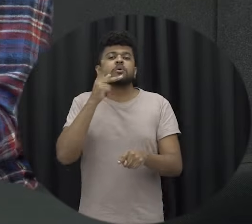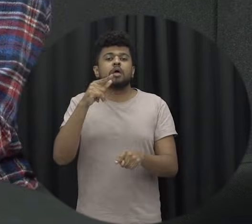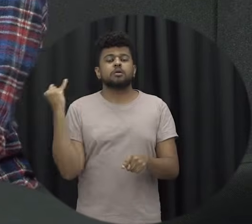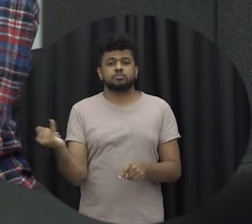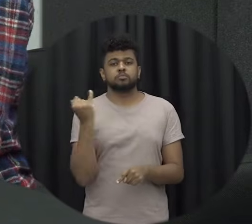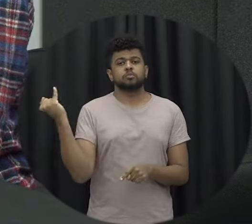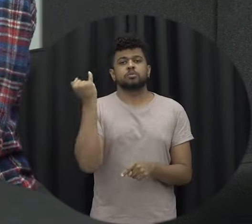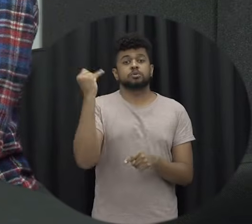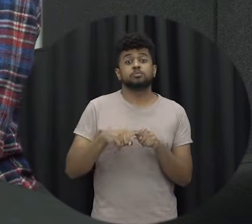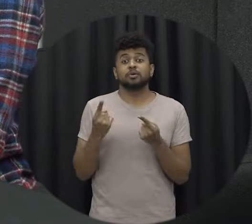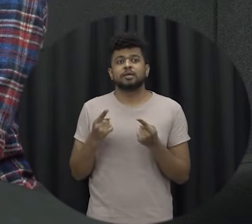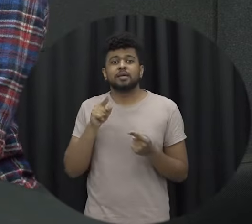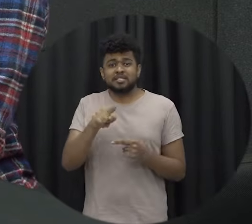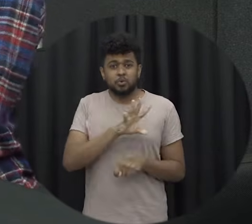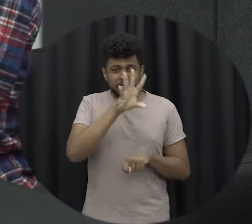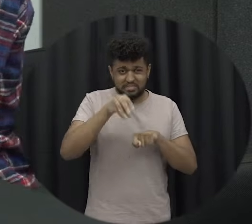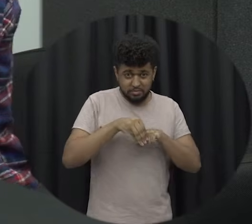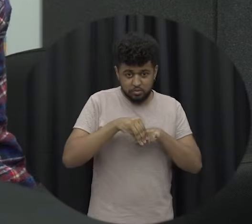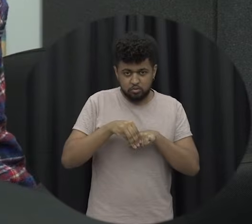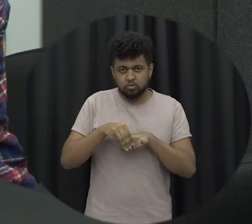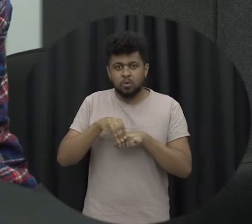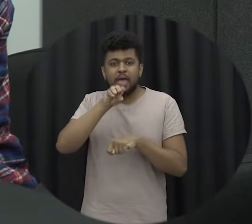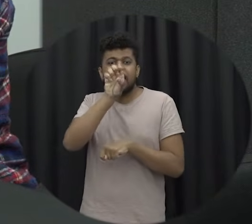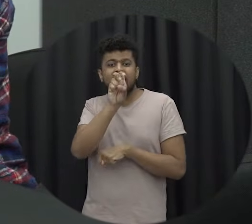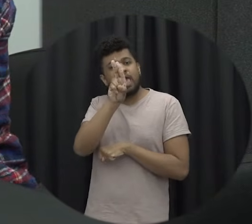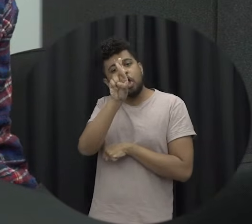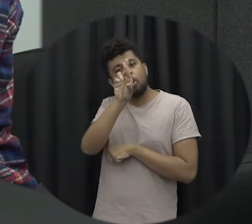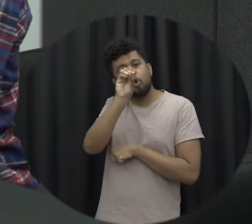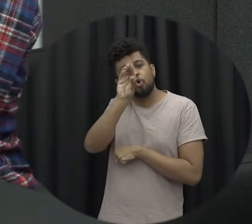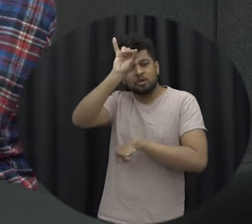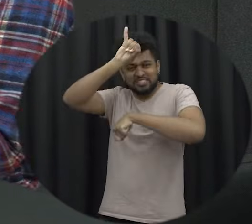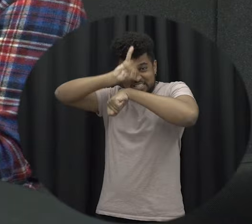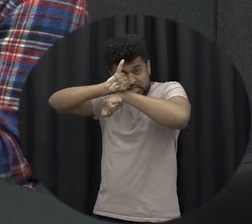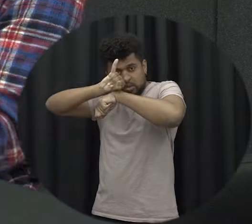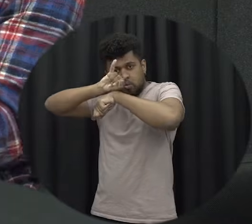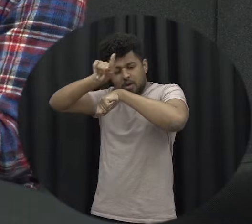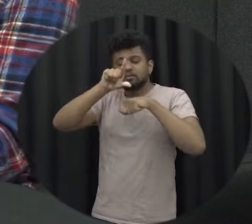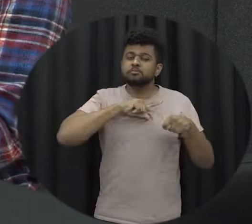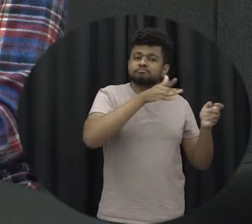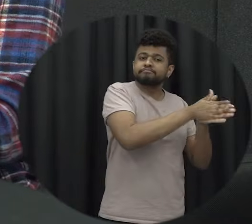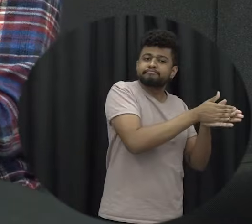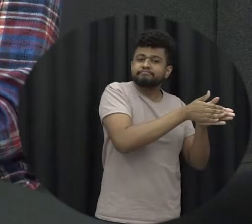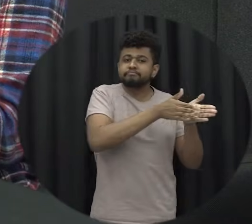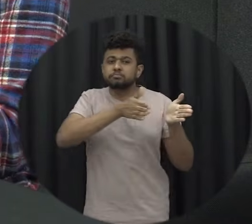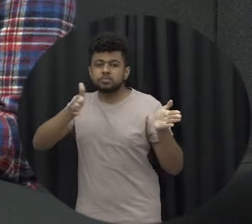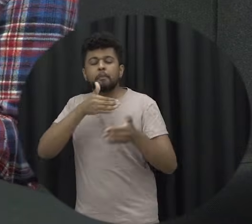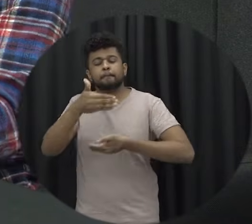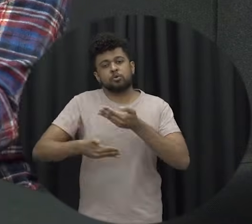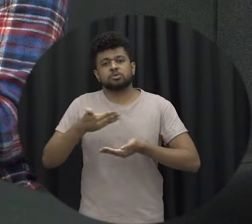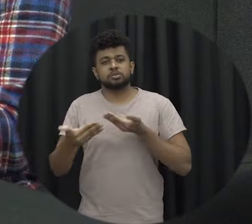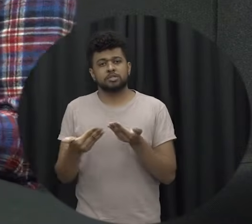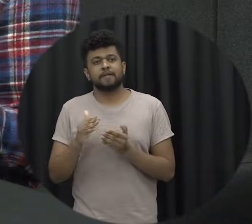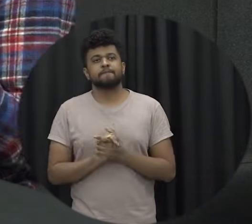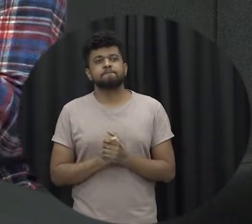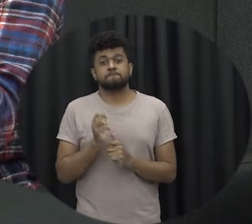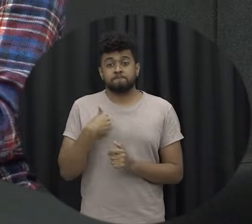conhecimento eurocêntrico, ele passou por esse processo, né? Quando eu volto para a álgebra, todo